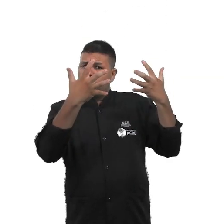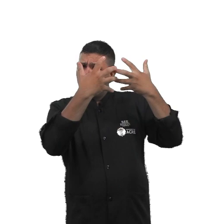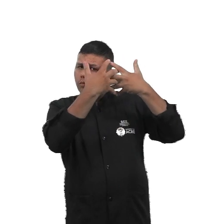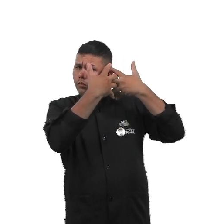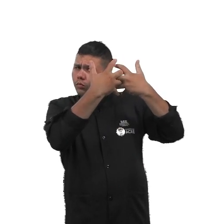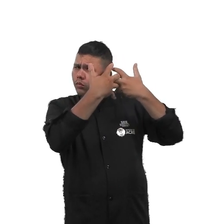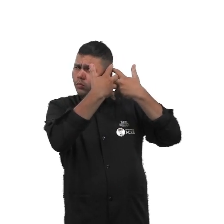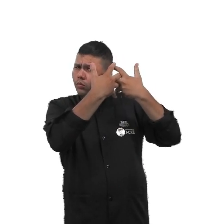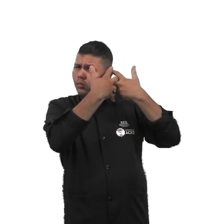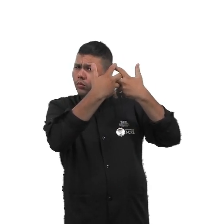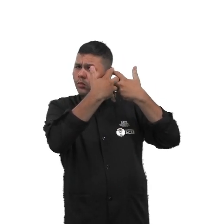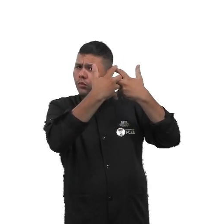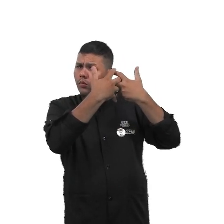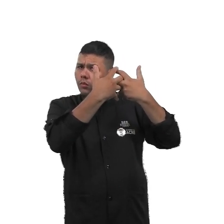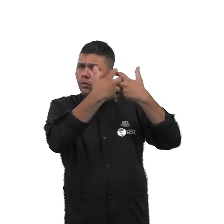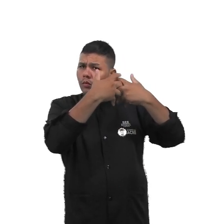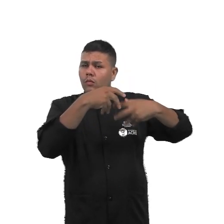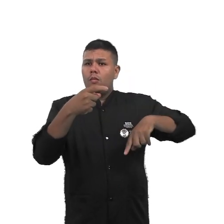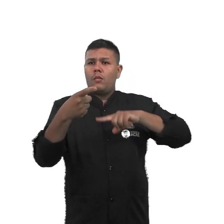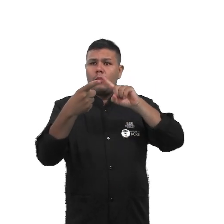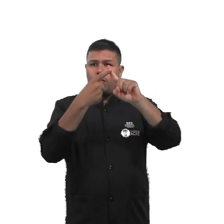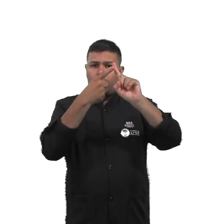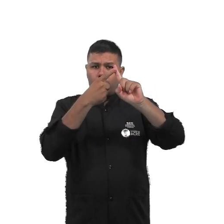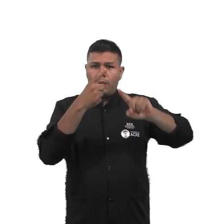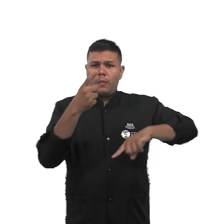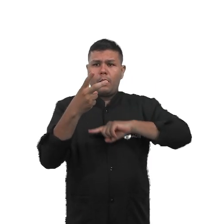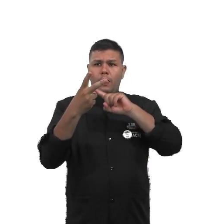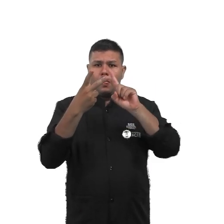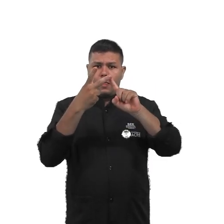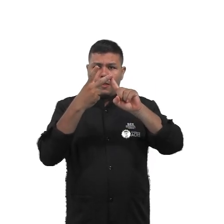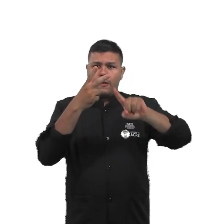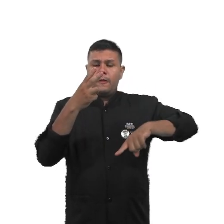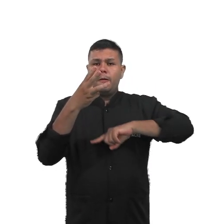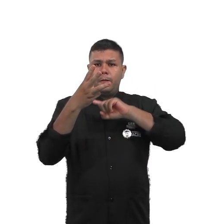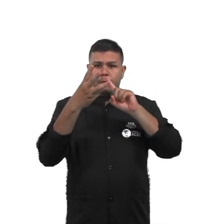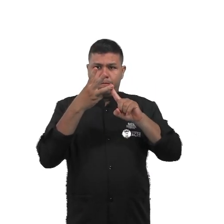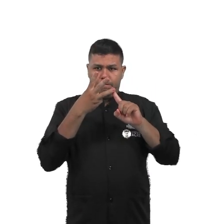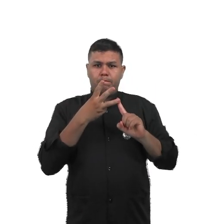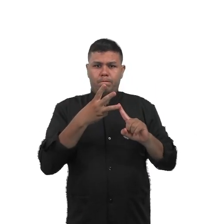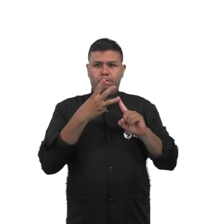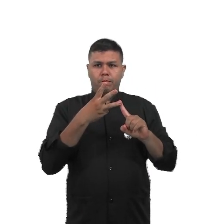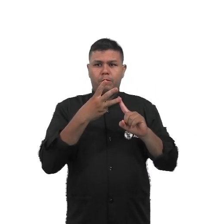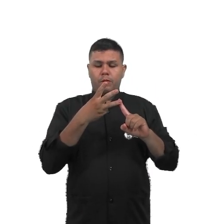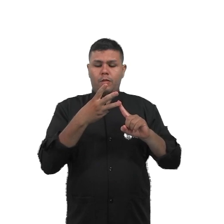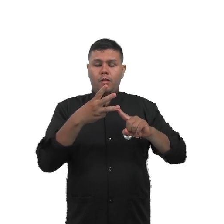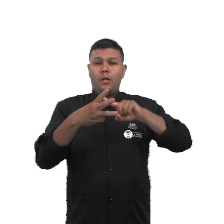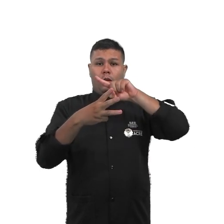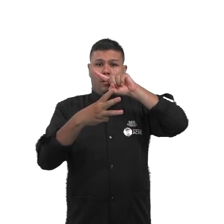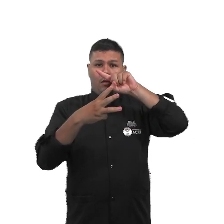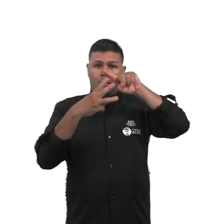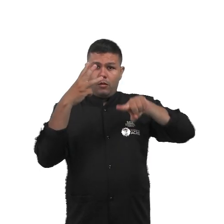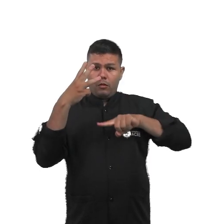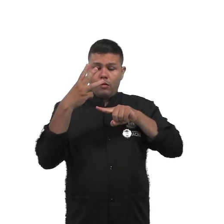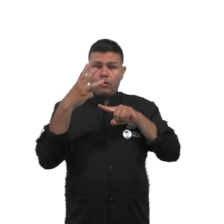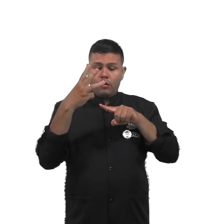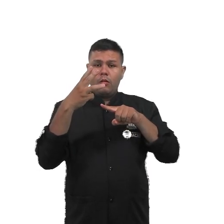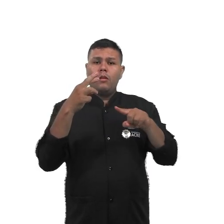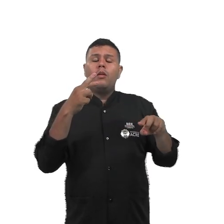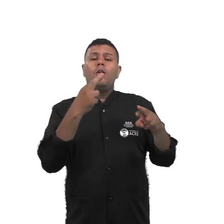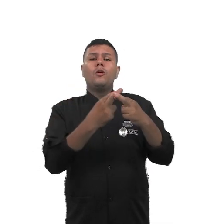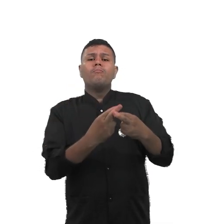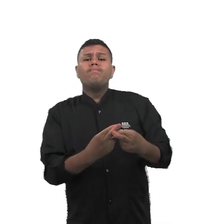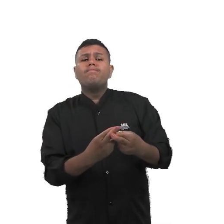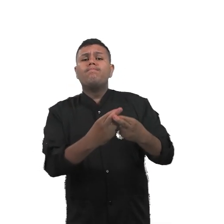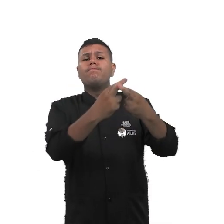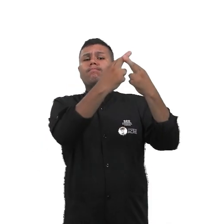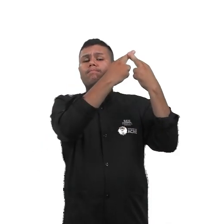que são chamados de córtex pré-frontal, sistema límbico, tronco cerebral e amígdala. Essas três partes, né, elas são responsáveis